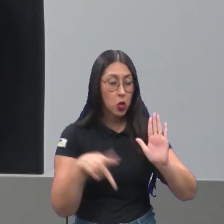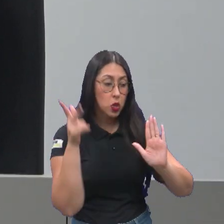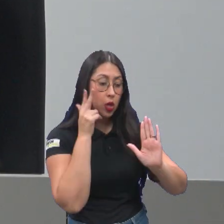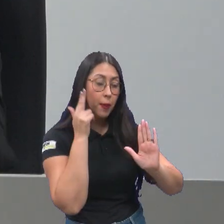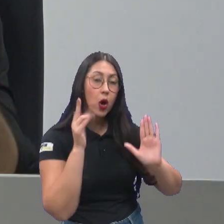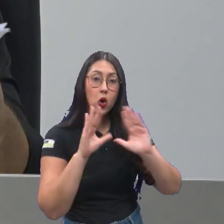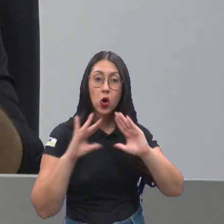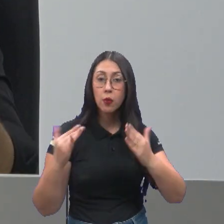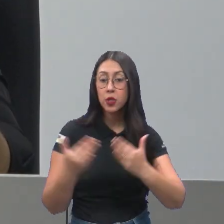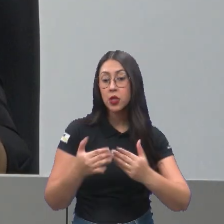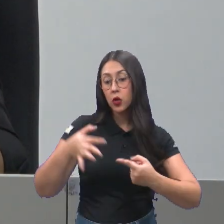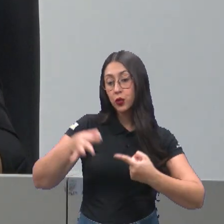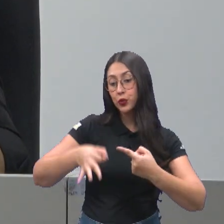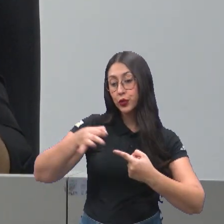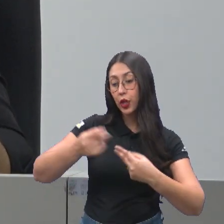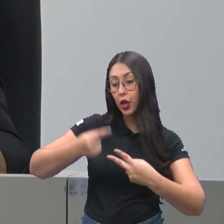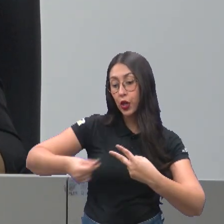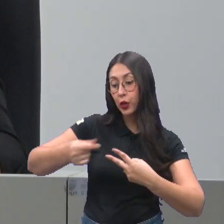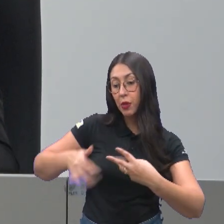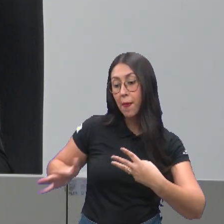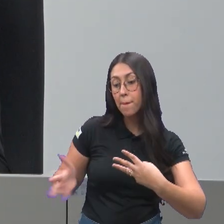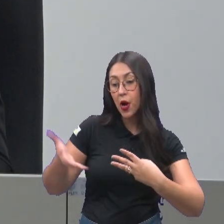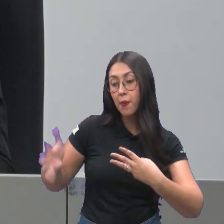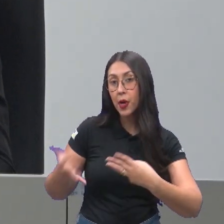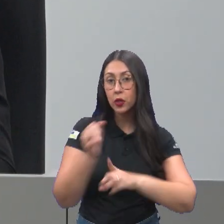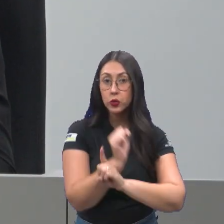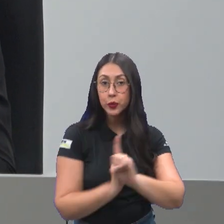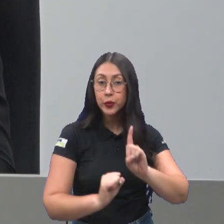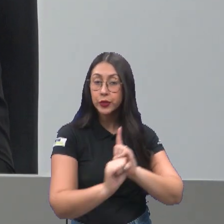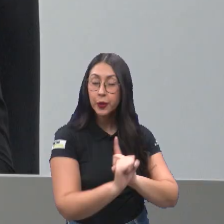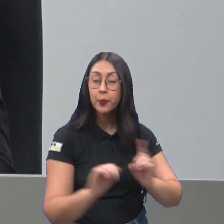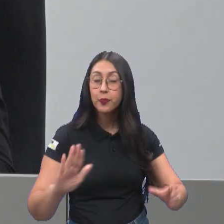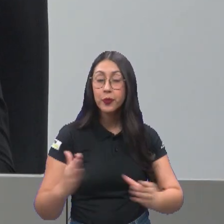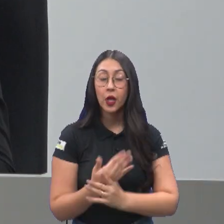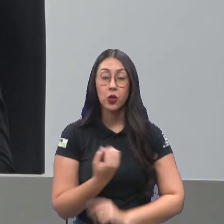Justiça, Economia e Promoção Social. Processo número